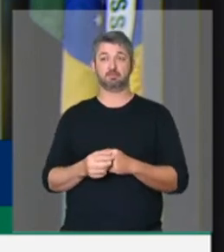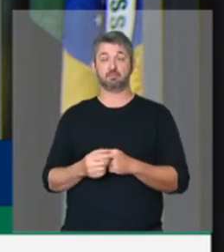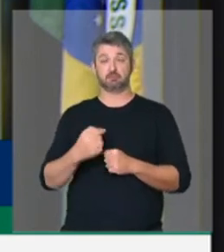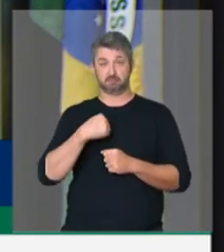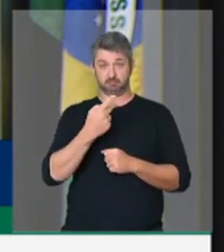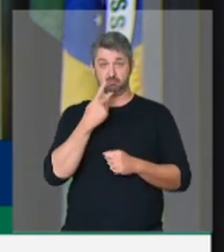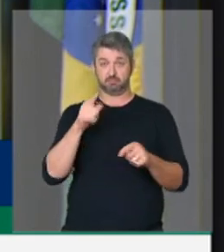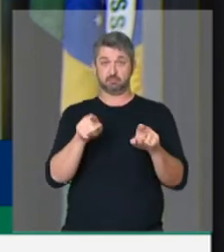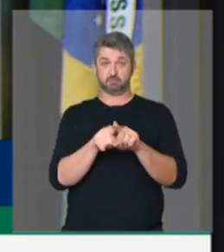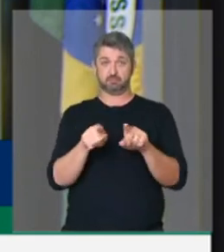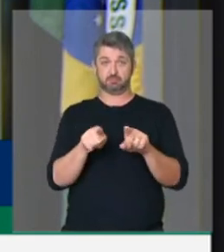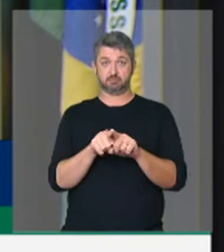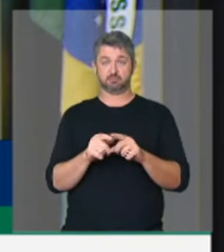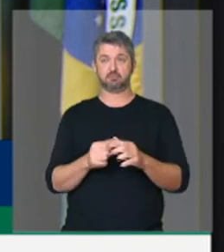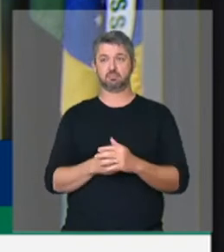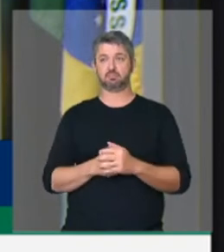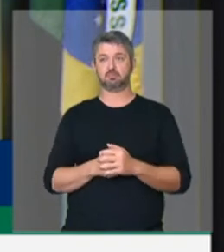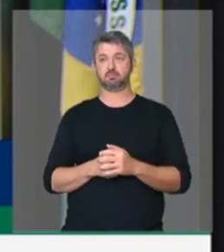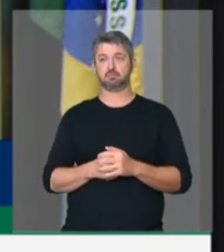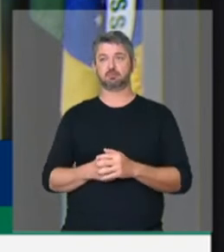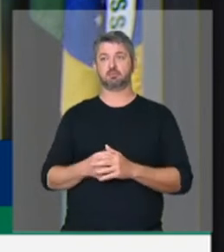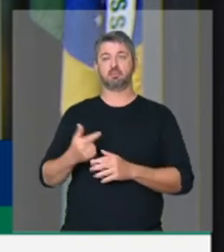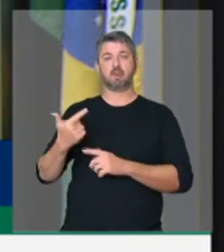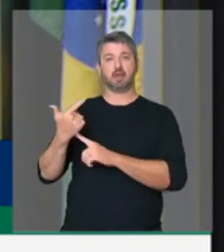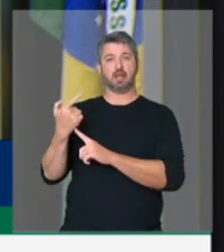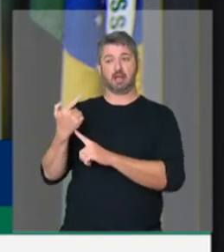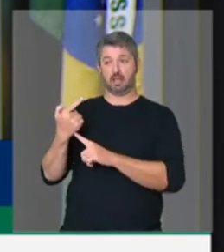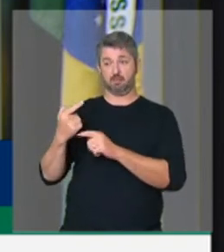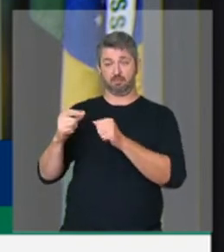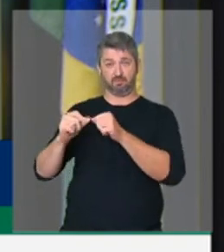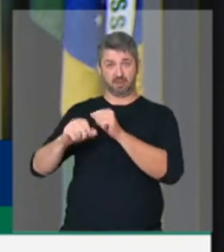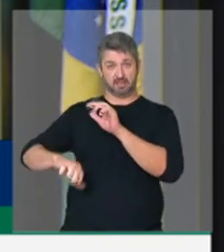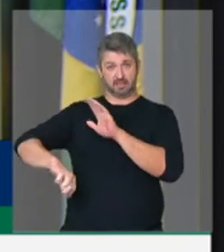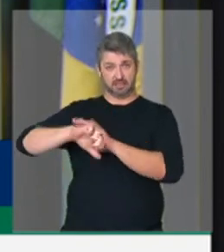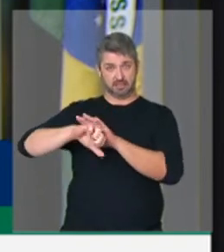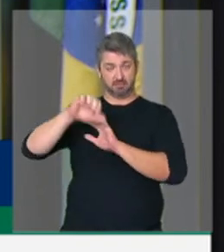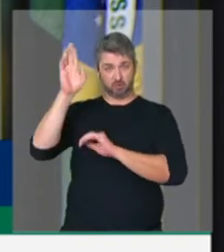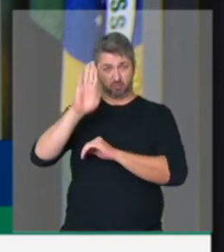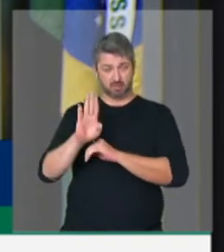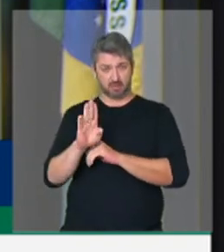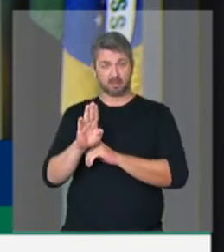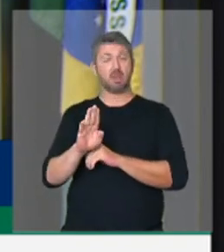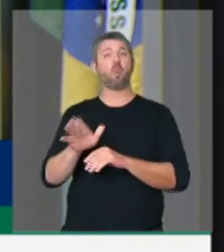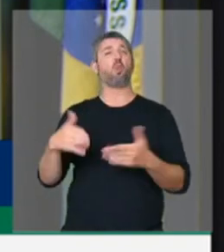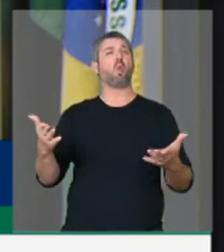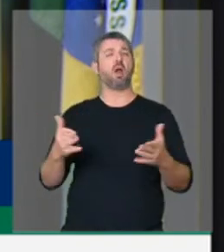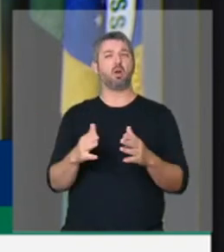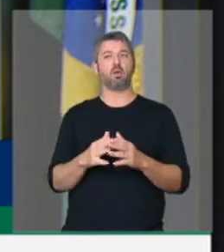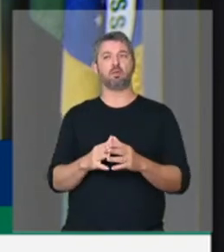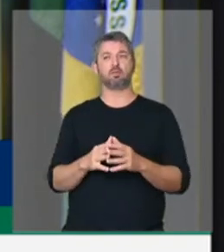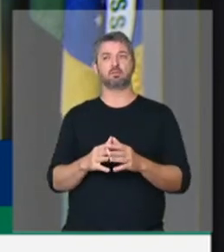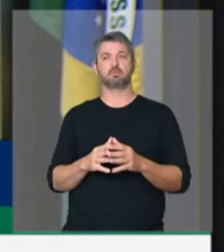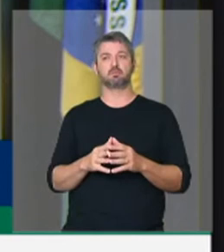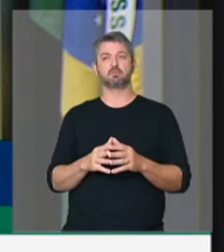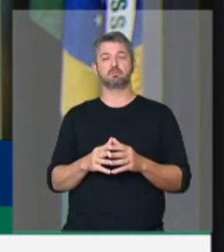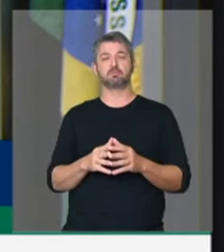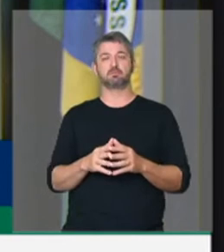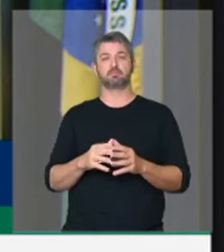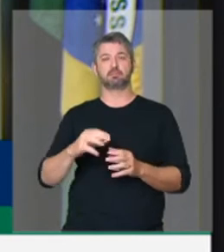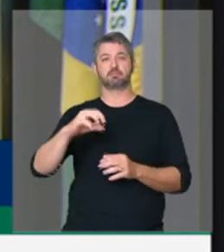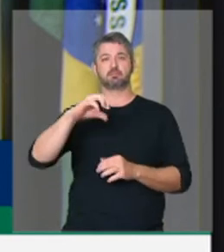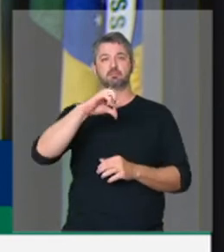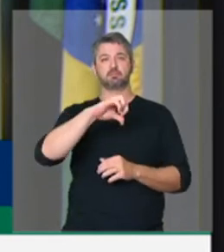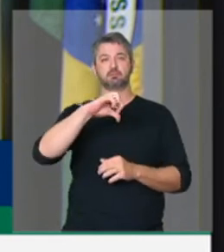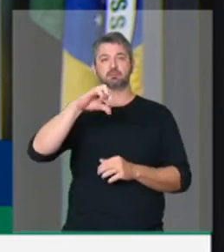ainda que as armas que cometem crimes nesse Brasil são